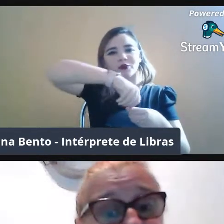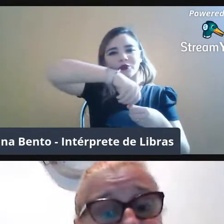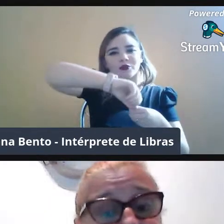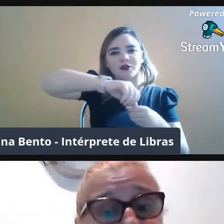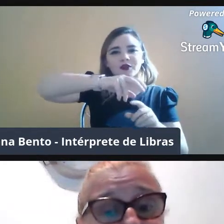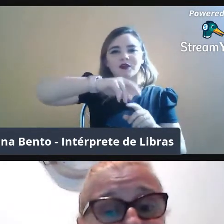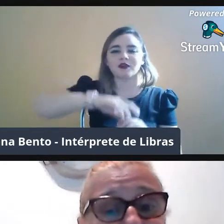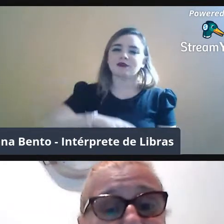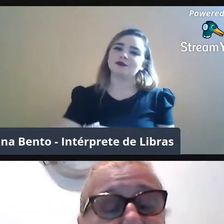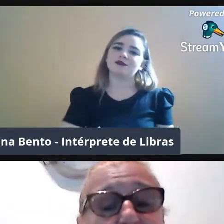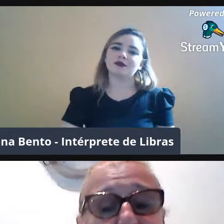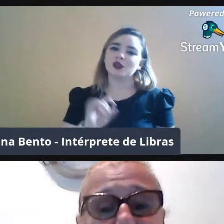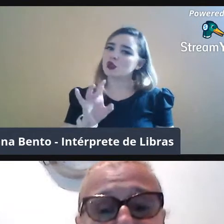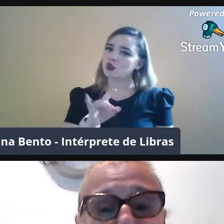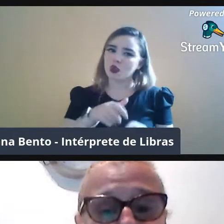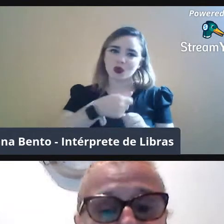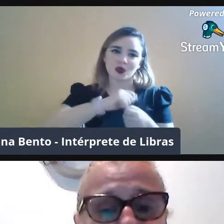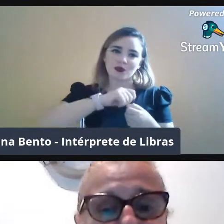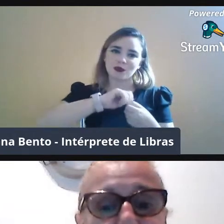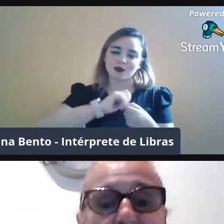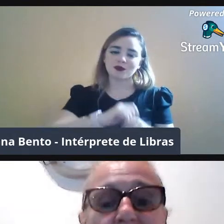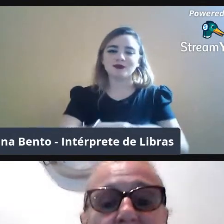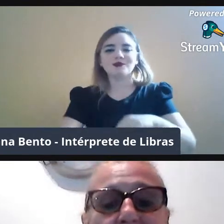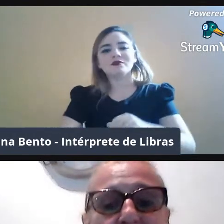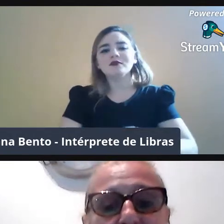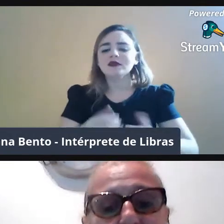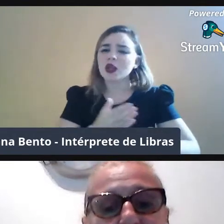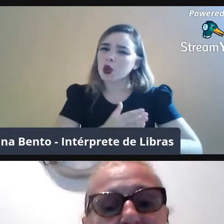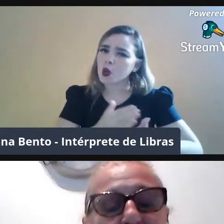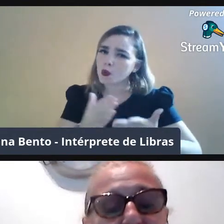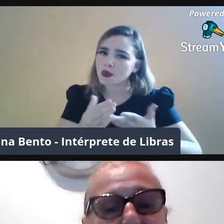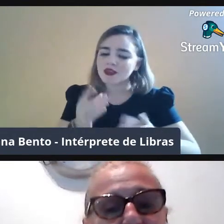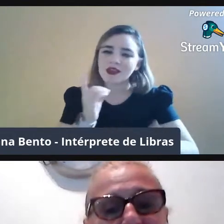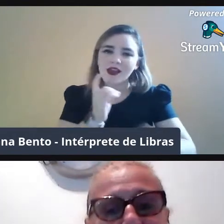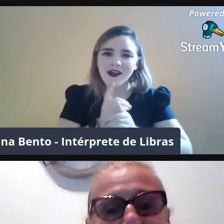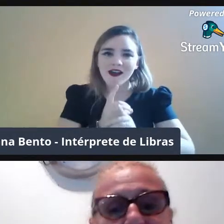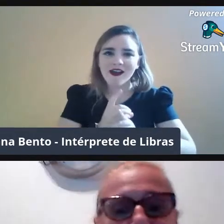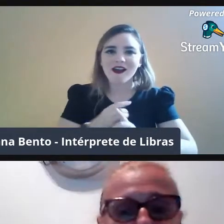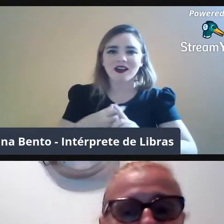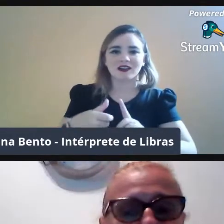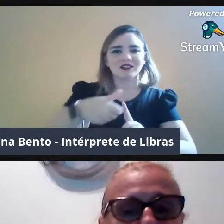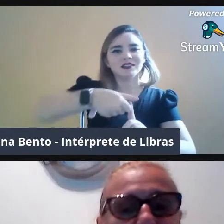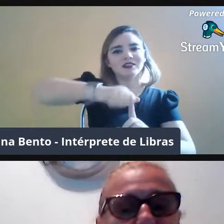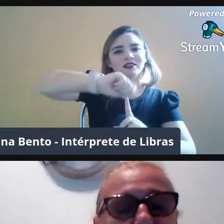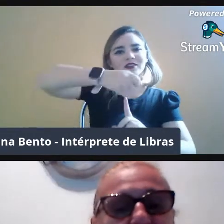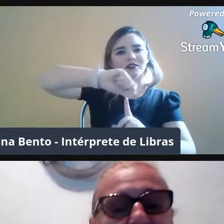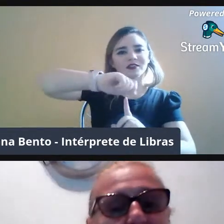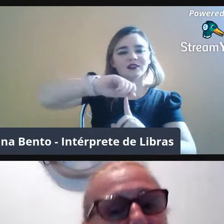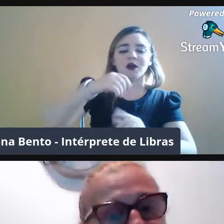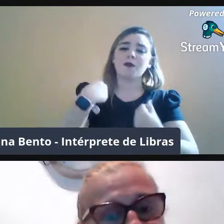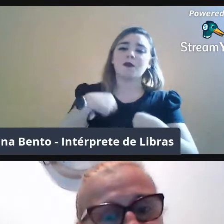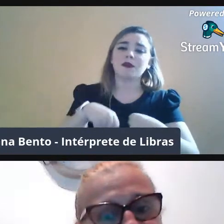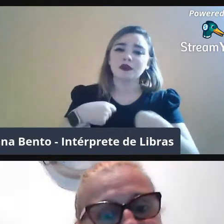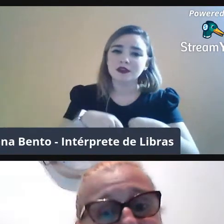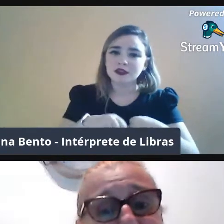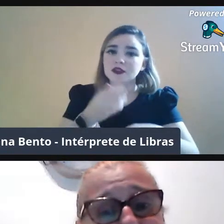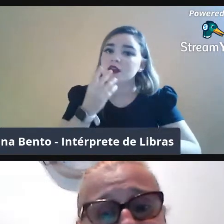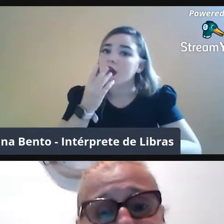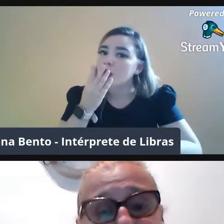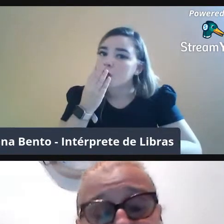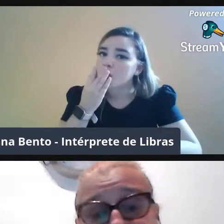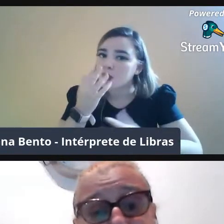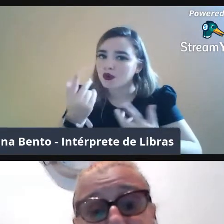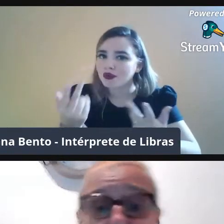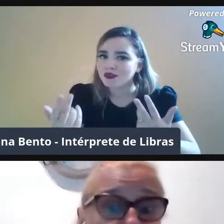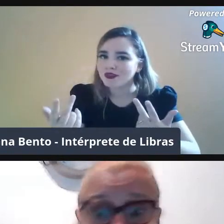lacres, não, ela só queria tampinha. Aí eu comecei a descobrir que as tampinhas, para ser recicladas, elas têm que ter a mesma cor. Então eu comecei